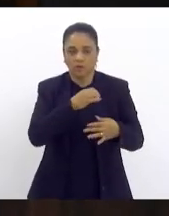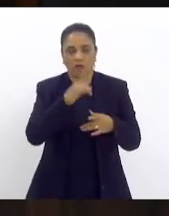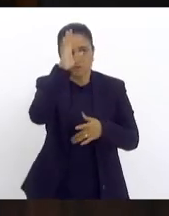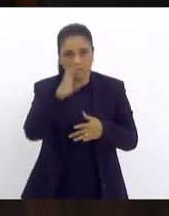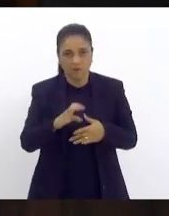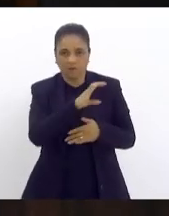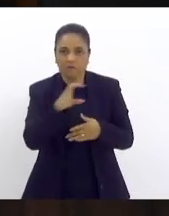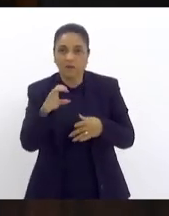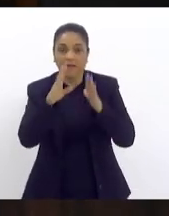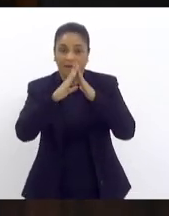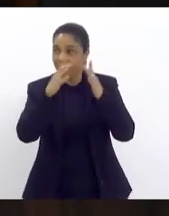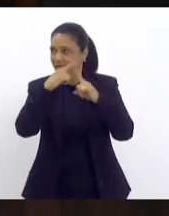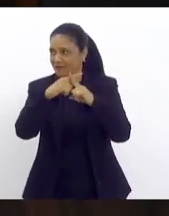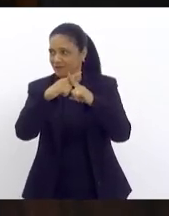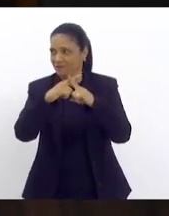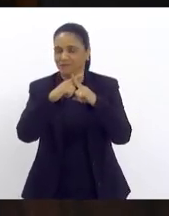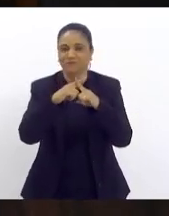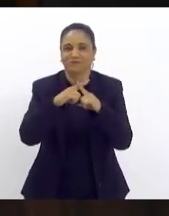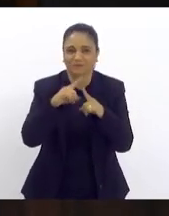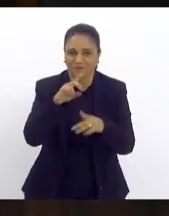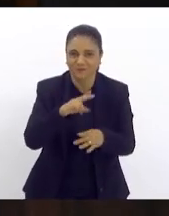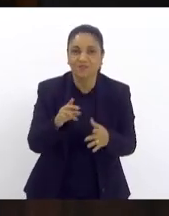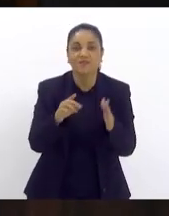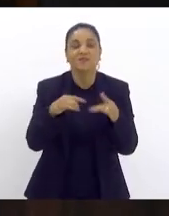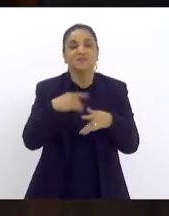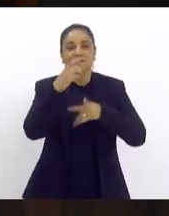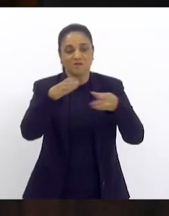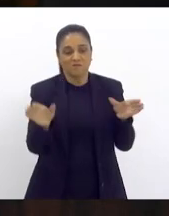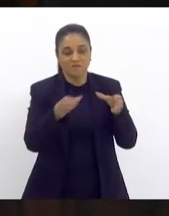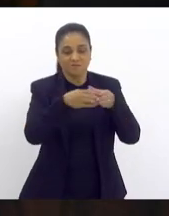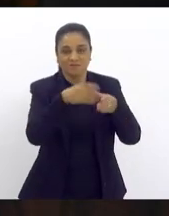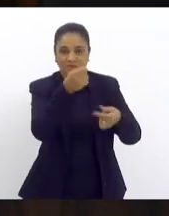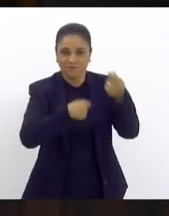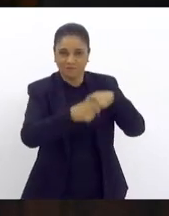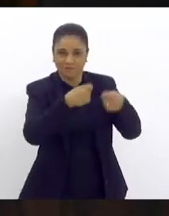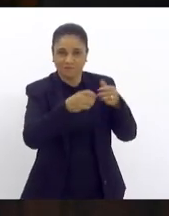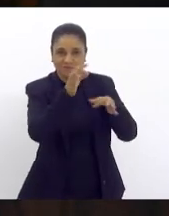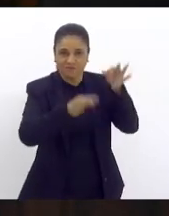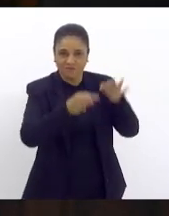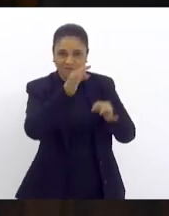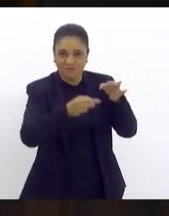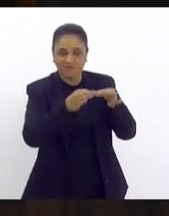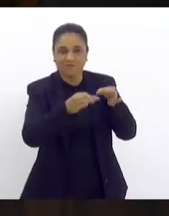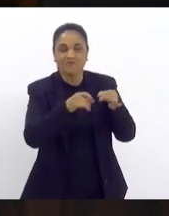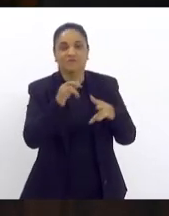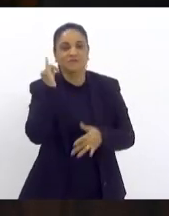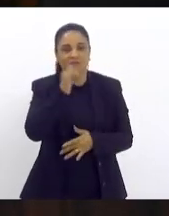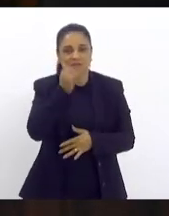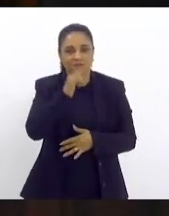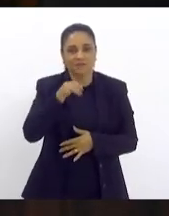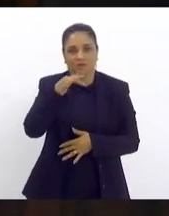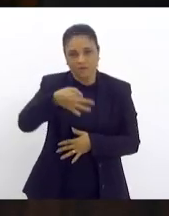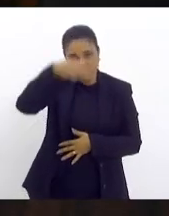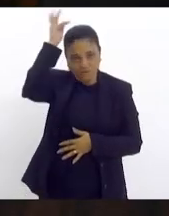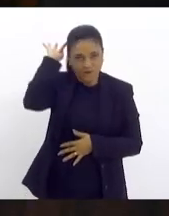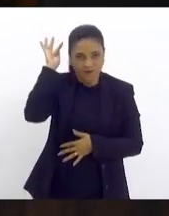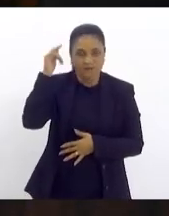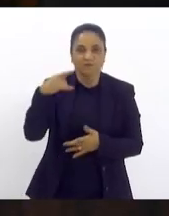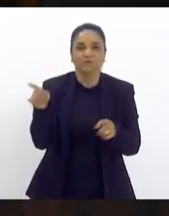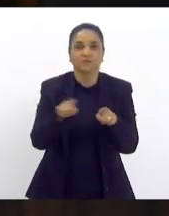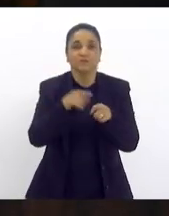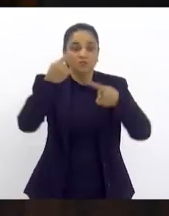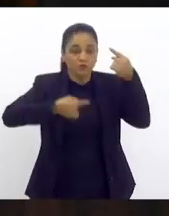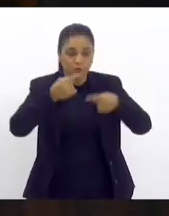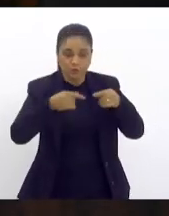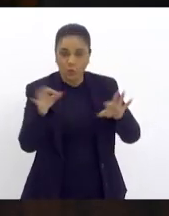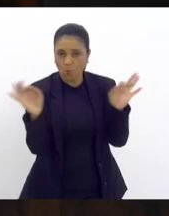Universal da Aparecida da comissão de condição e justiça pela judicidade relator Deputado Fred Pacheco em